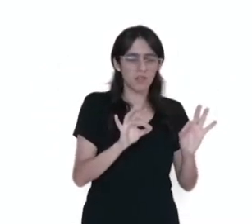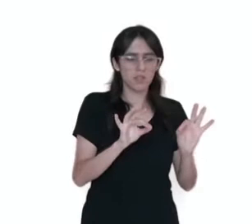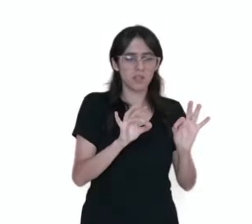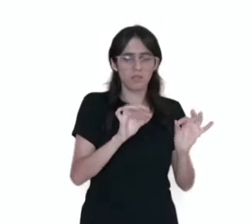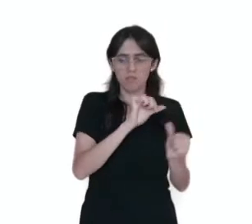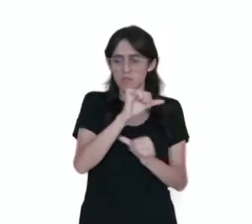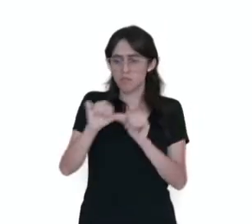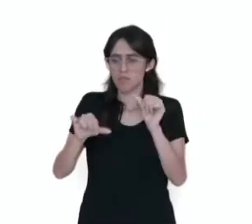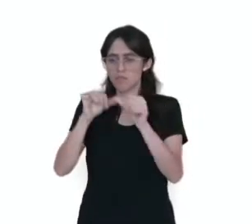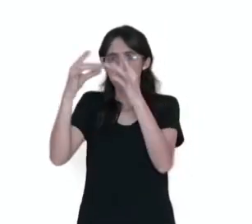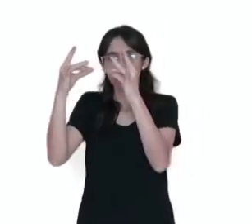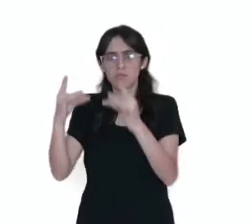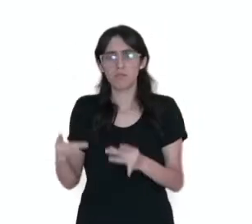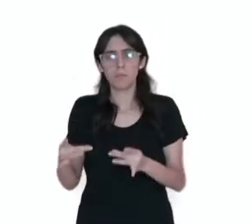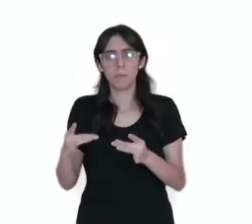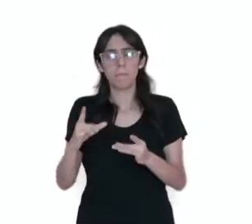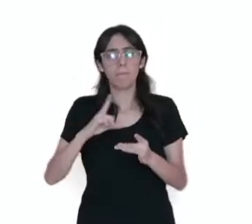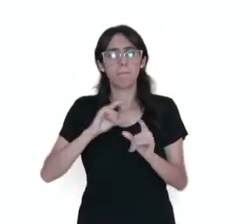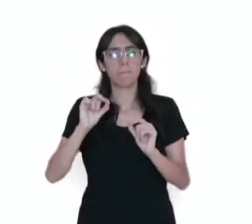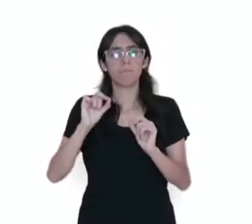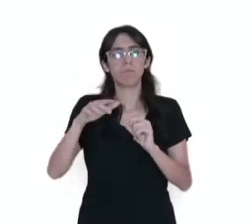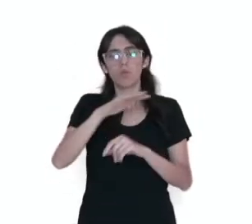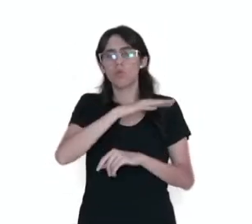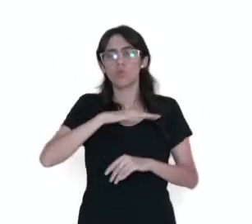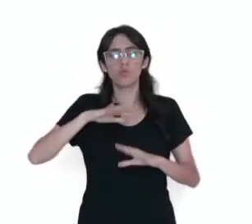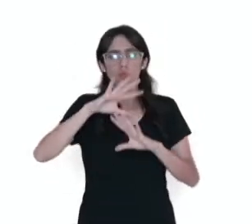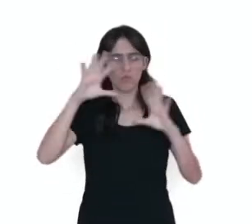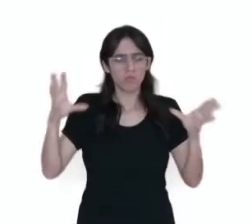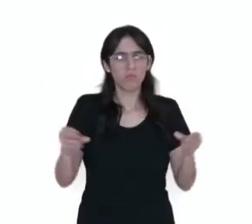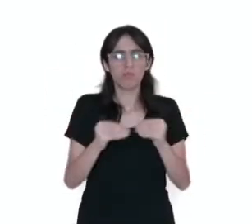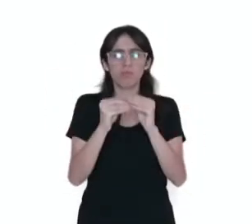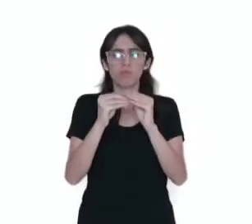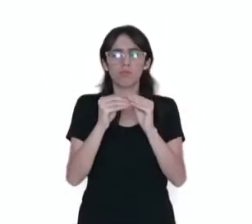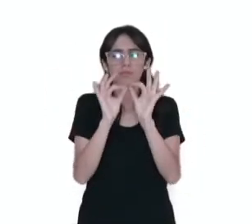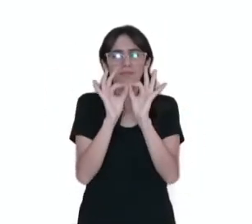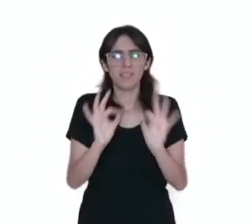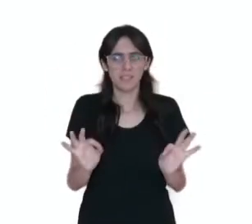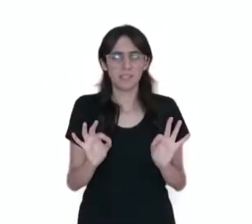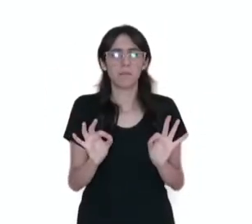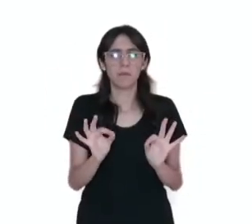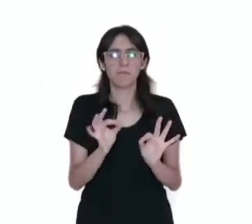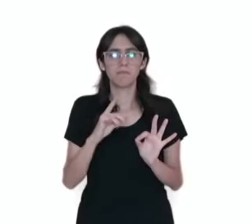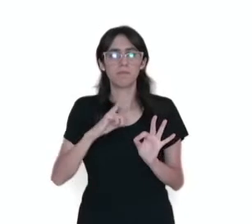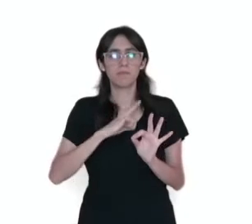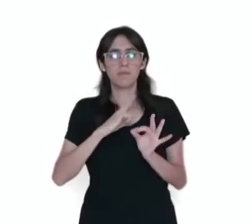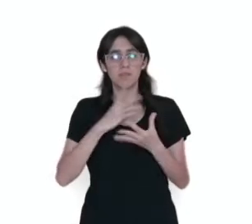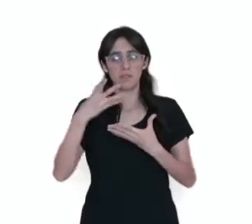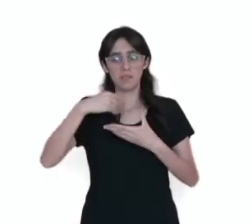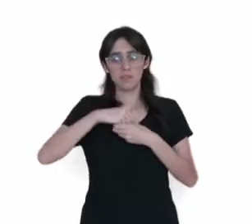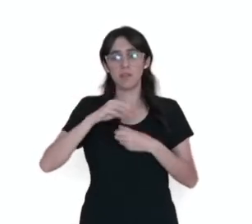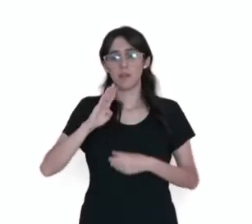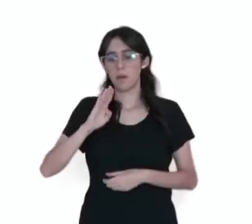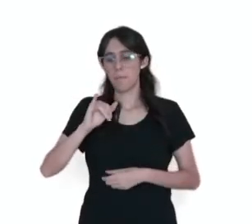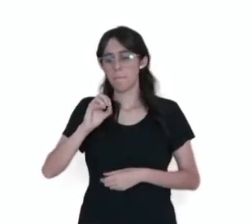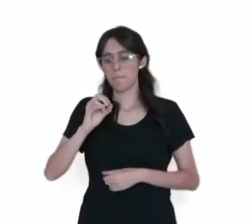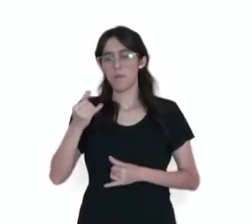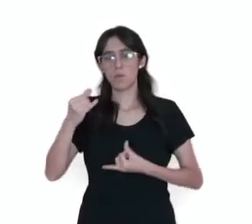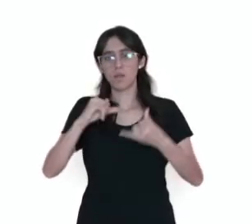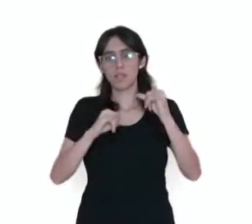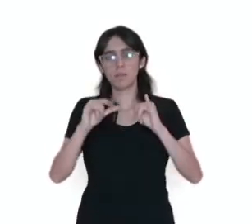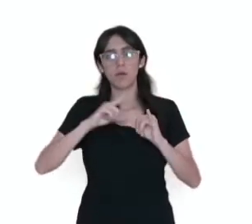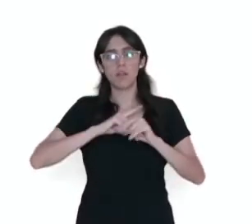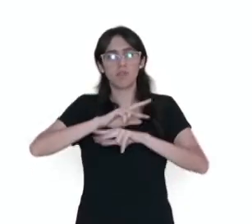de vários elementos que formam um todo unificado e coerente. Para a bioquímica, a formação de proteínas, vitaminas,